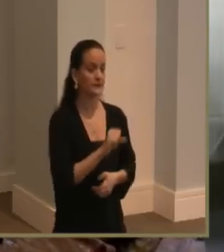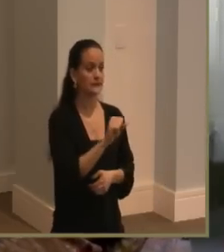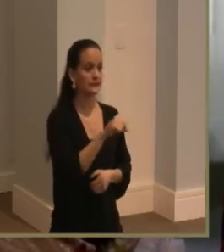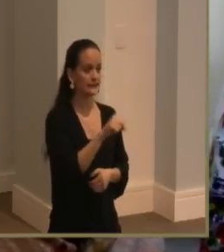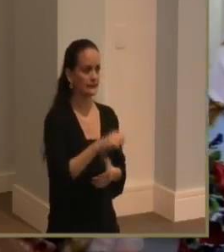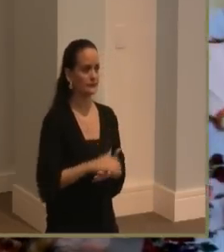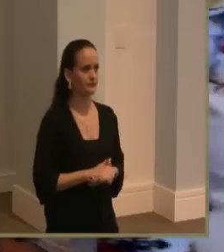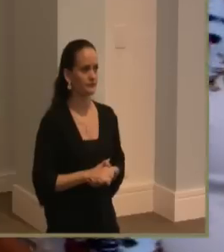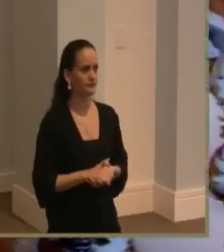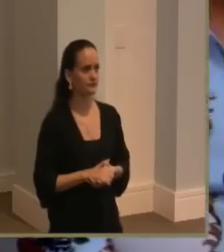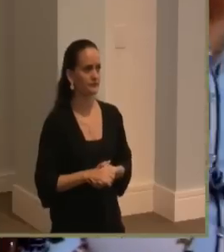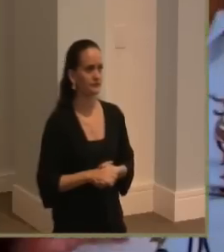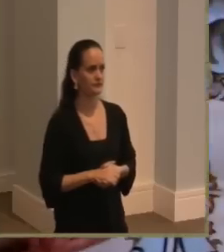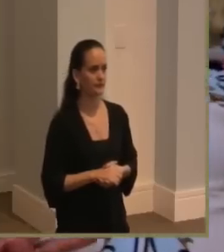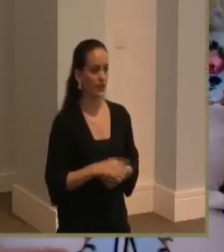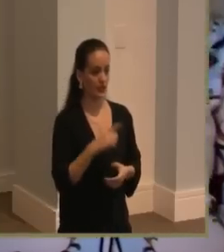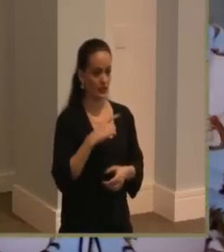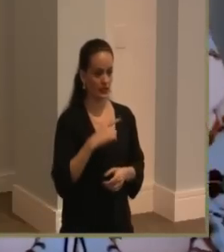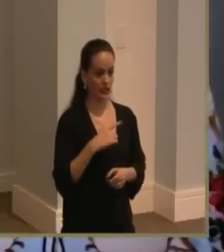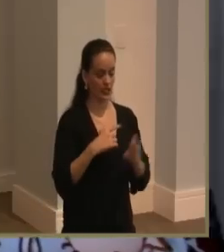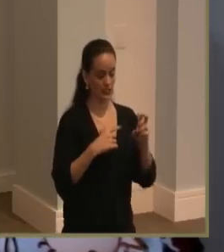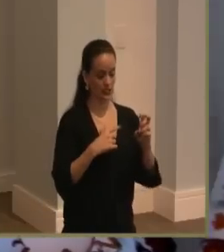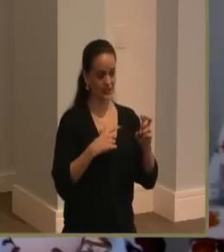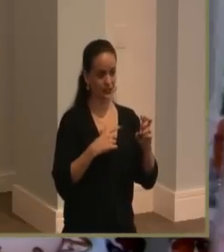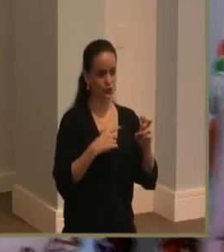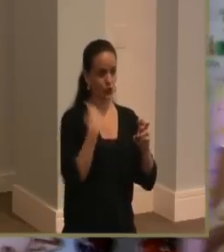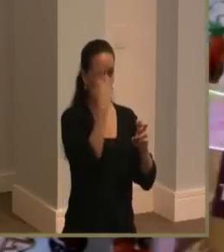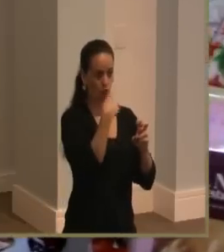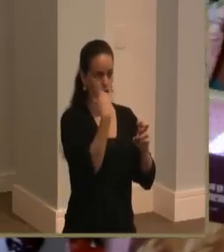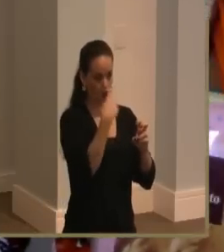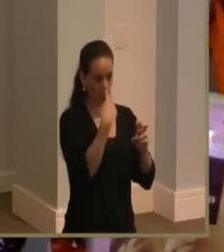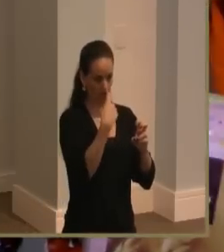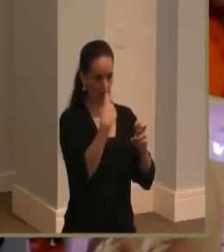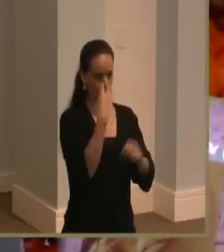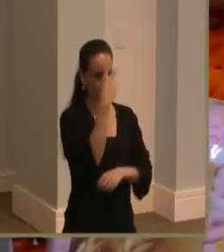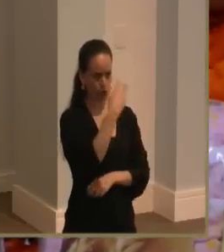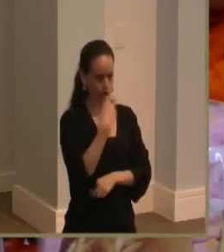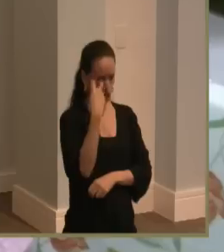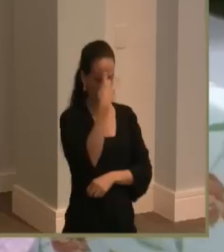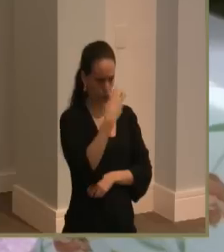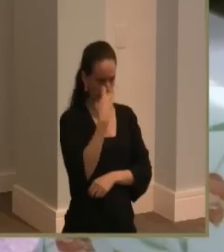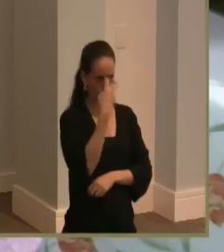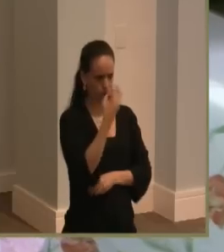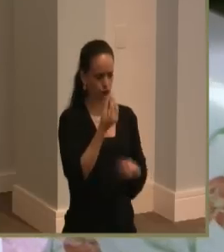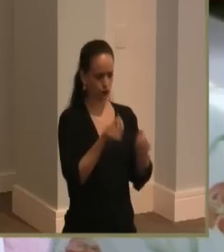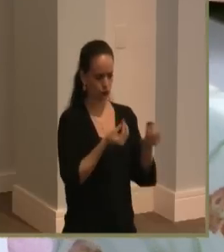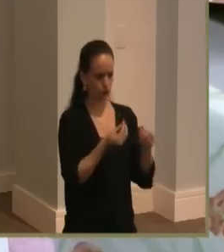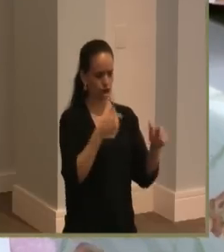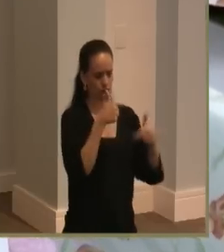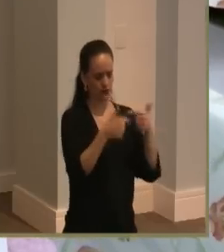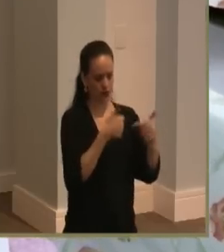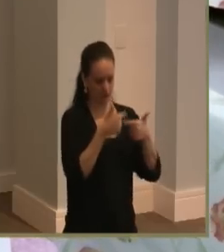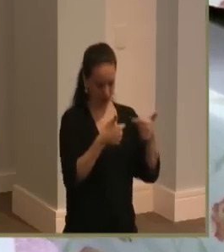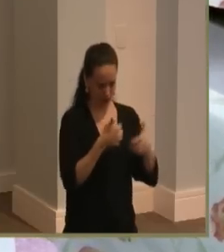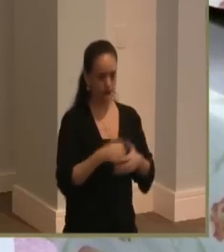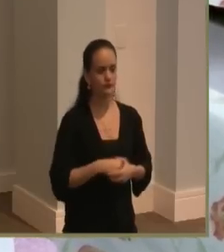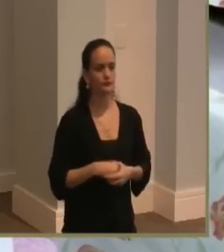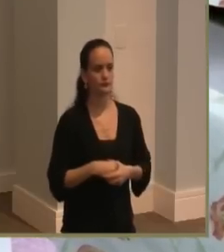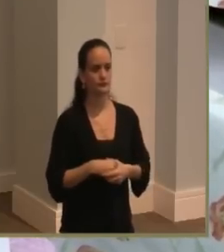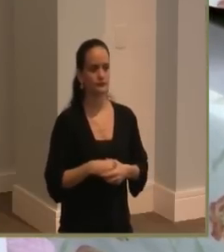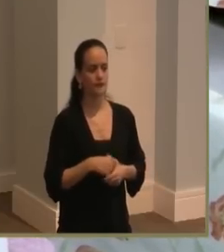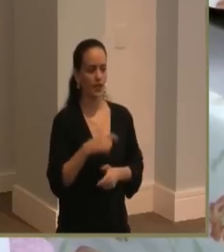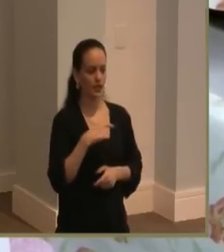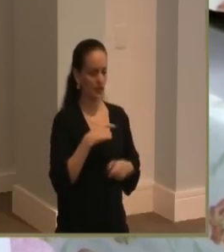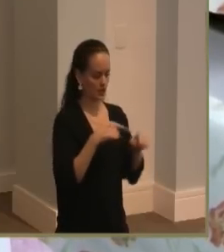temos cinco áreas de atuação aqui, só para descrever mais ou menos sobre o nosso trabalho. Nós temos a